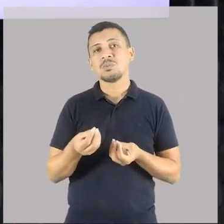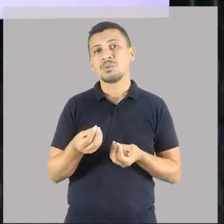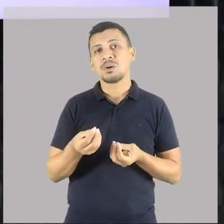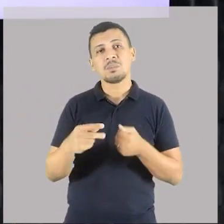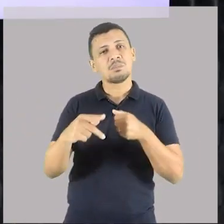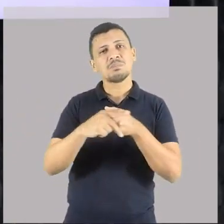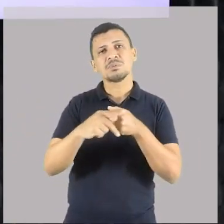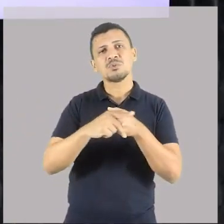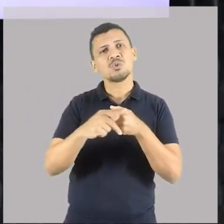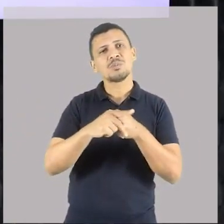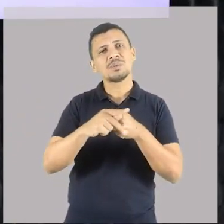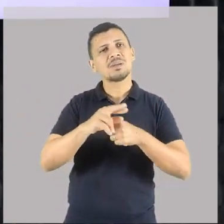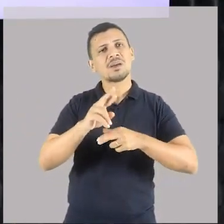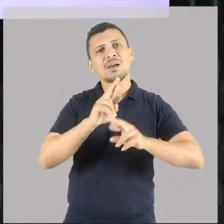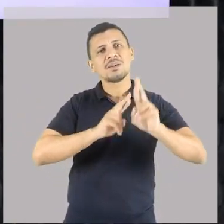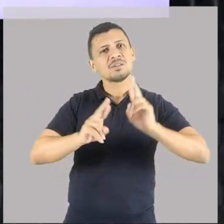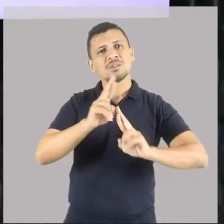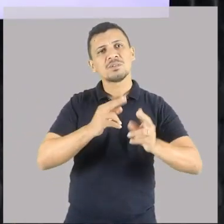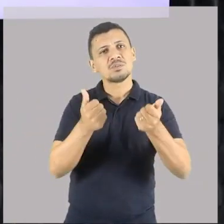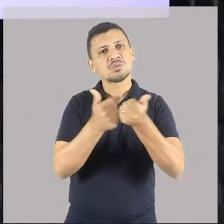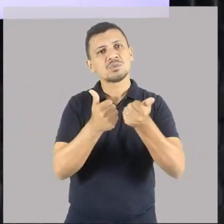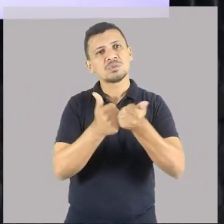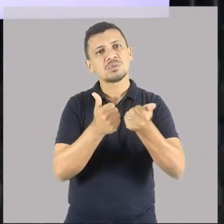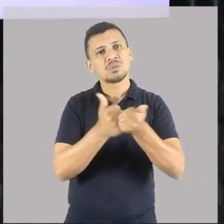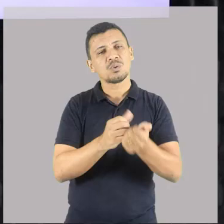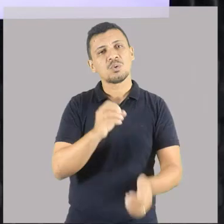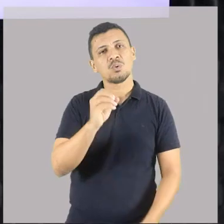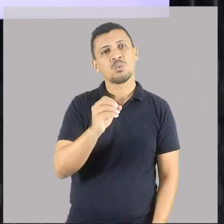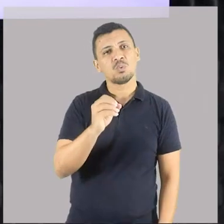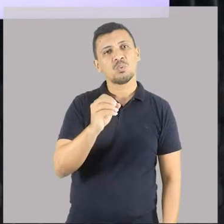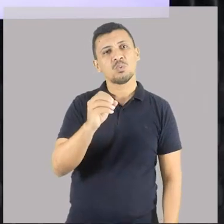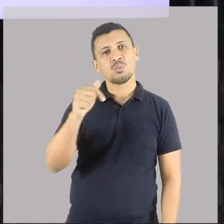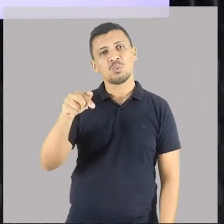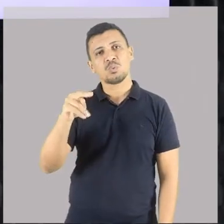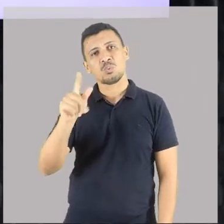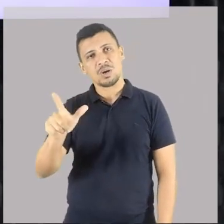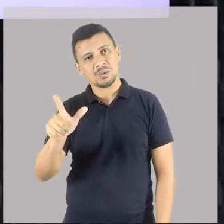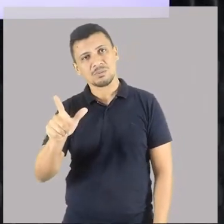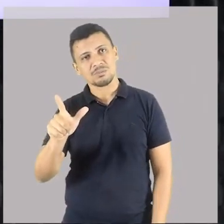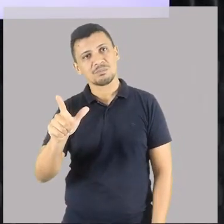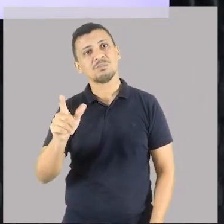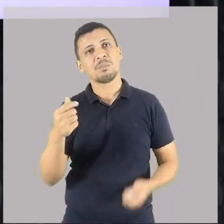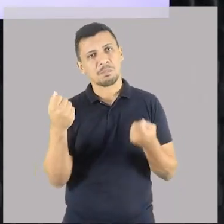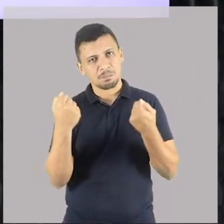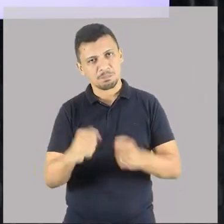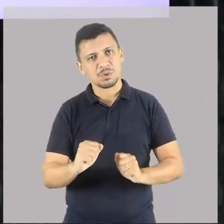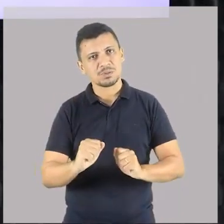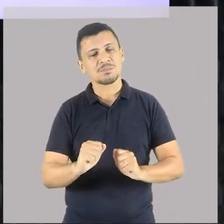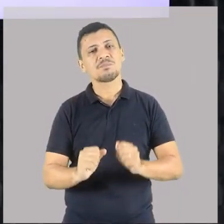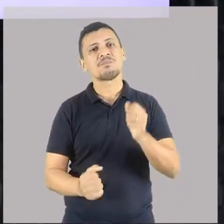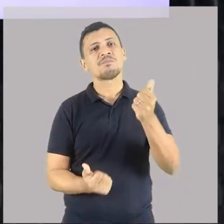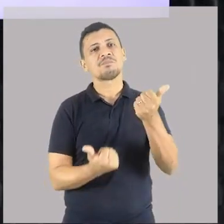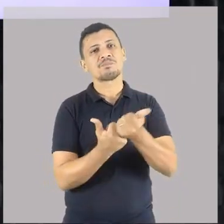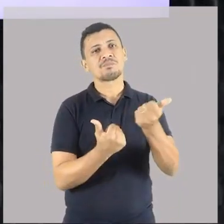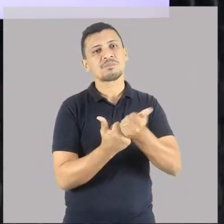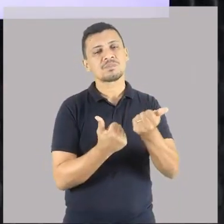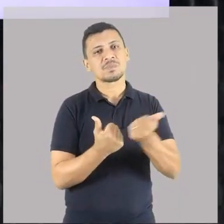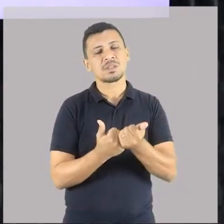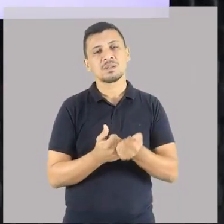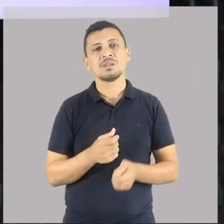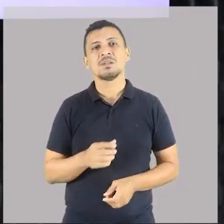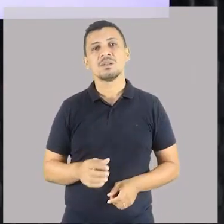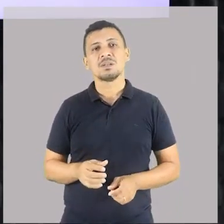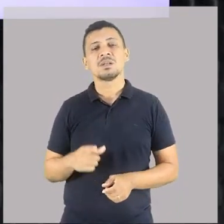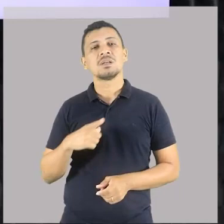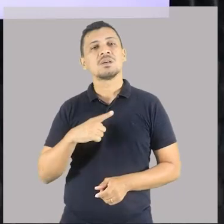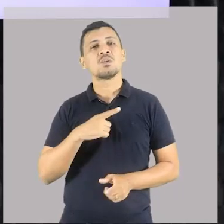pronome relativo? Porque eu vou poder substituir por o qual, a qual, os quais, as quais. Como é que eu sei que o que é condição integrante? Quando eu